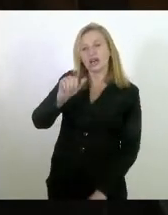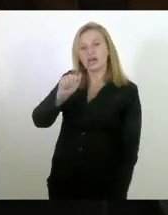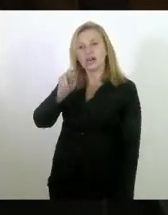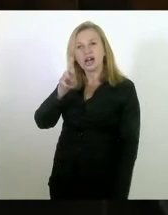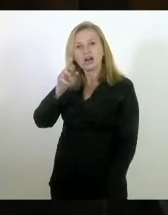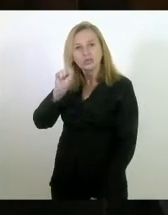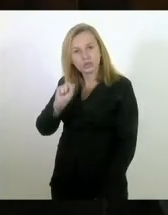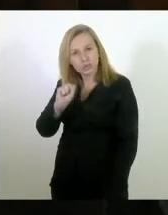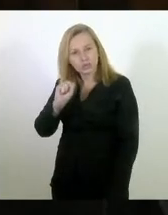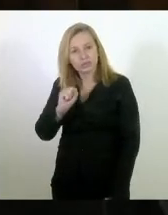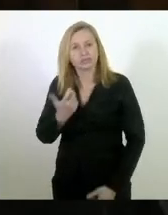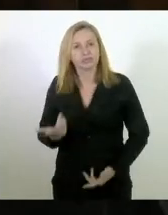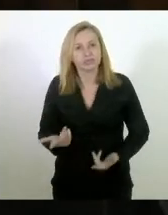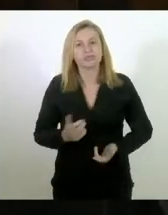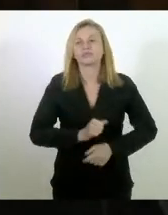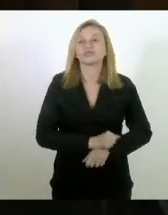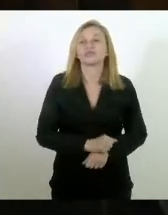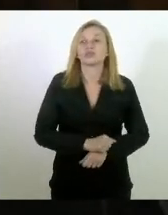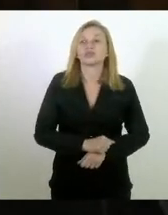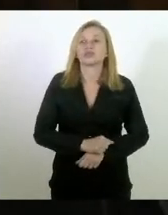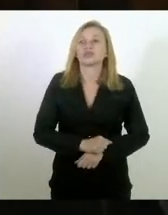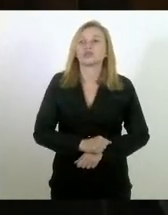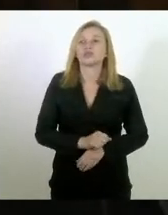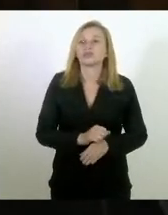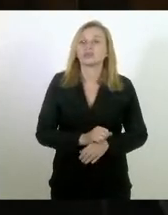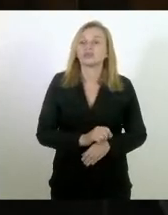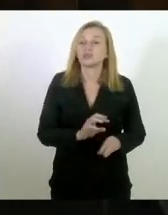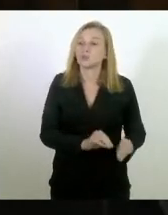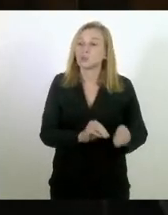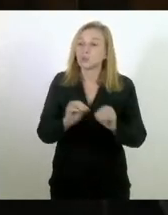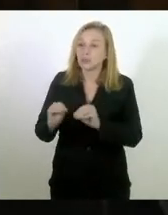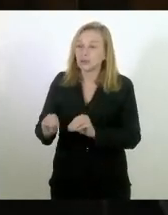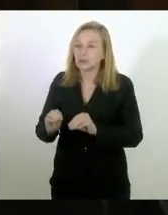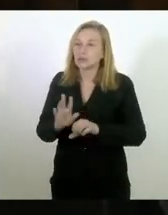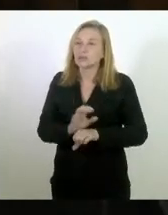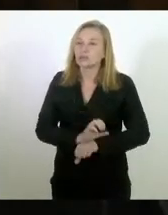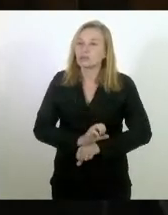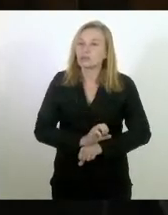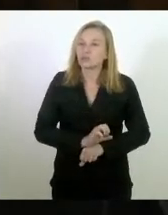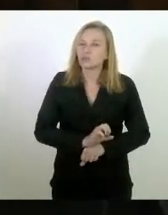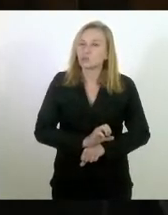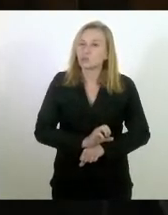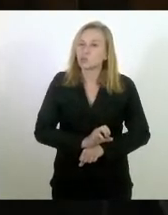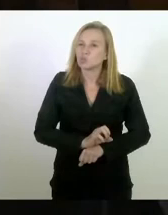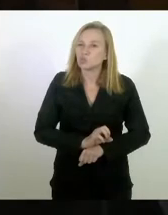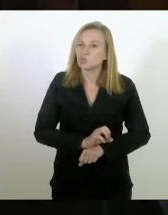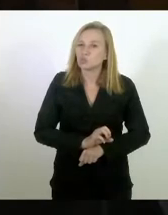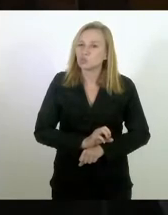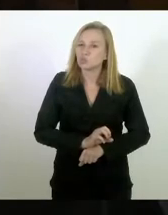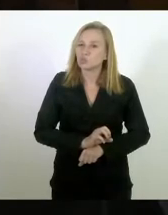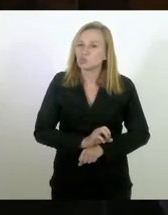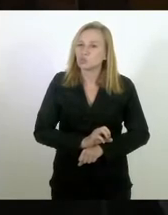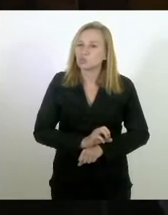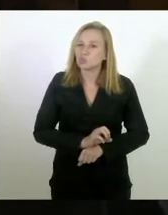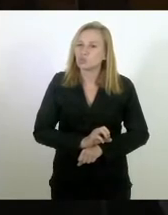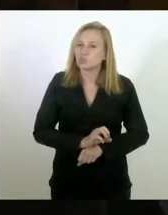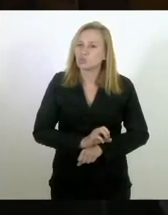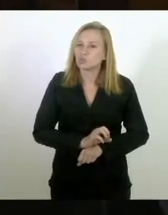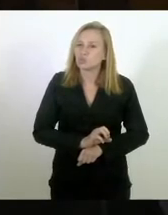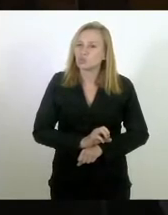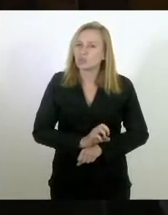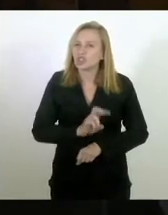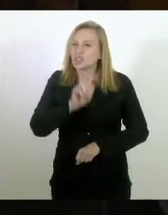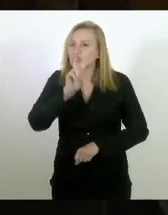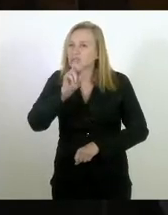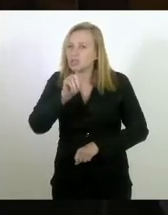valdecarros e são remanejados e hoje há